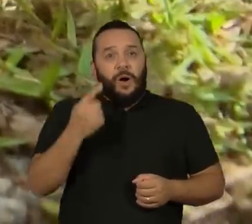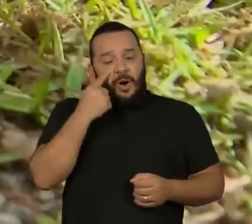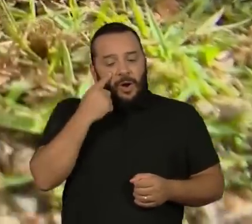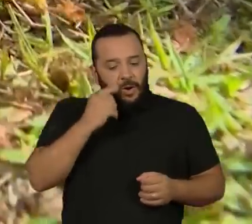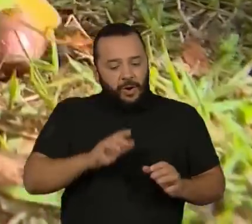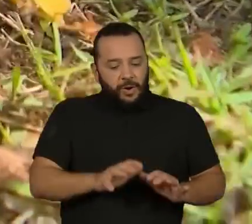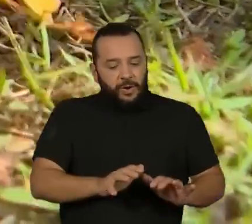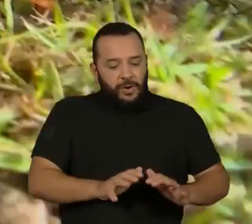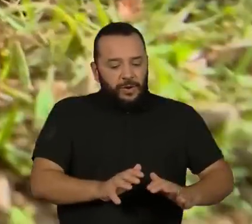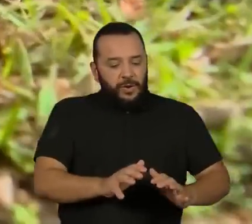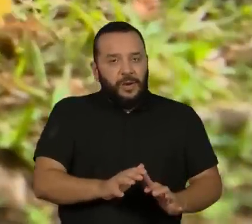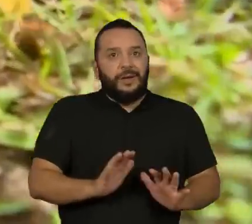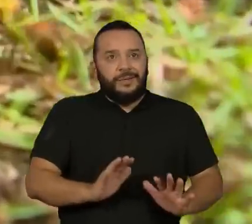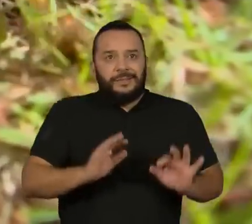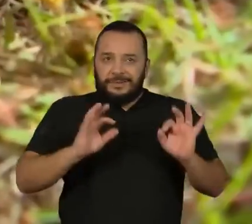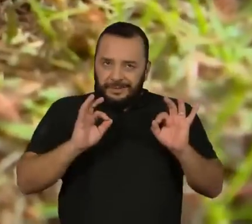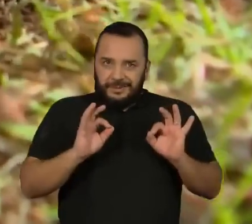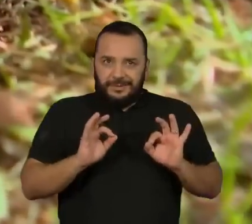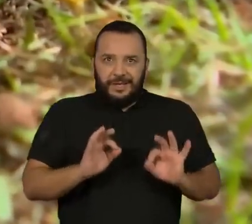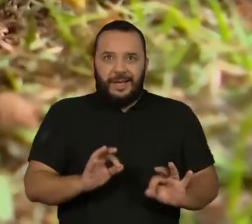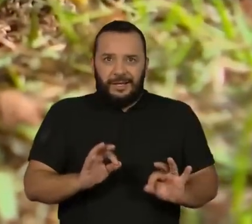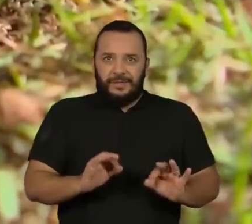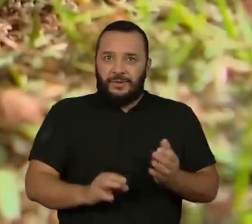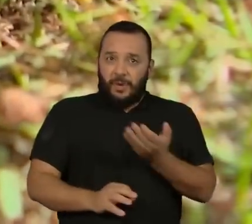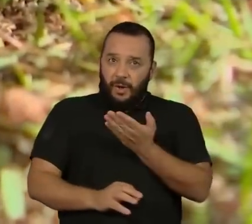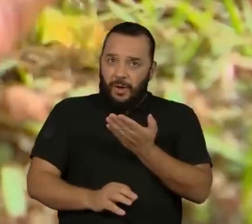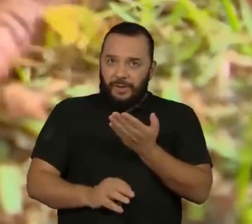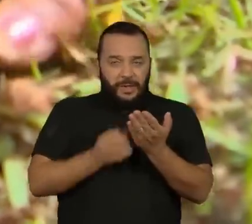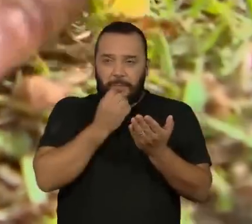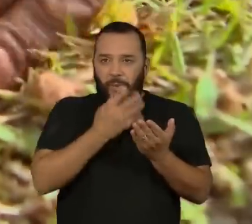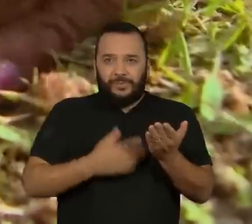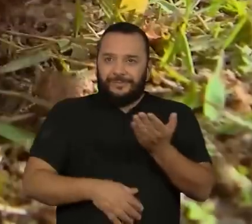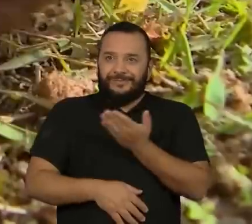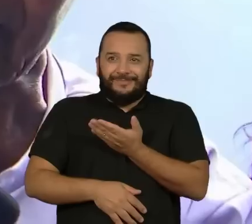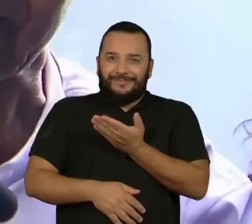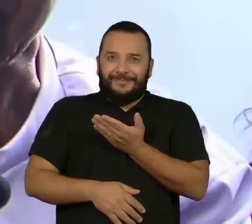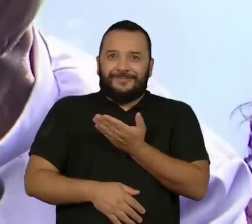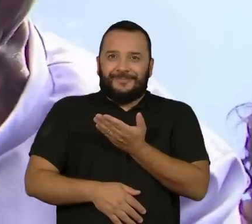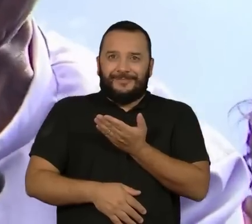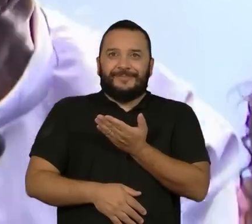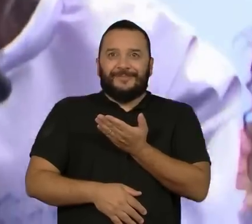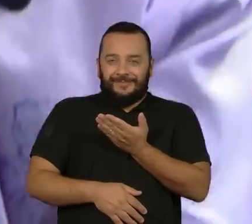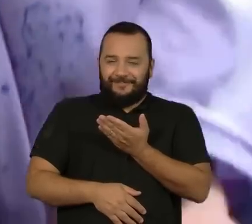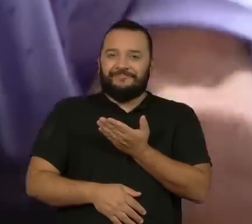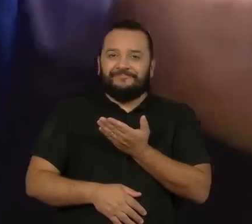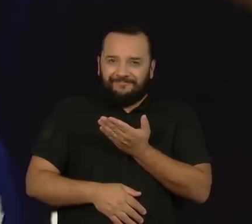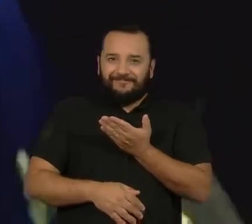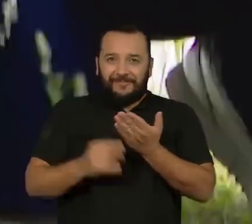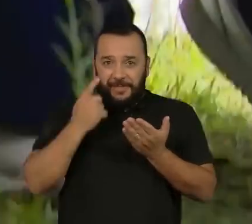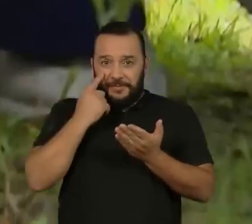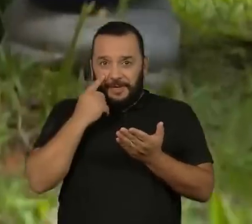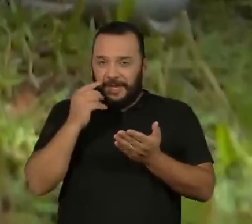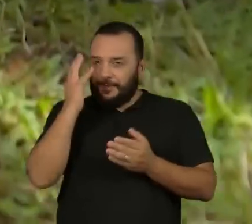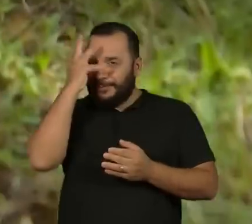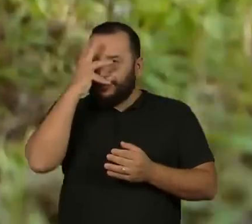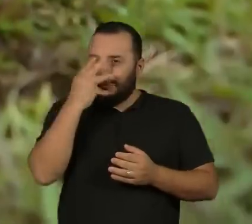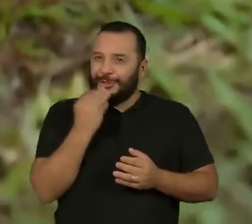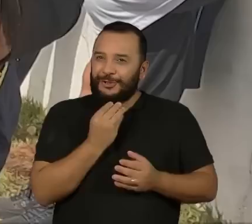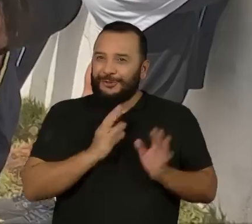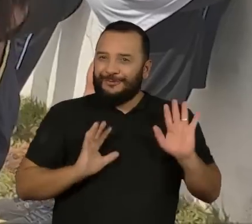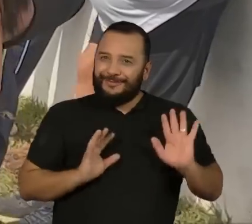não, né? Ela já tá aparecendo aqui, ó, já tá bom. Bom? Aí, ficou bonitinho, não?